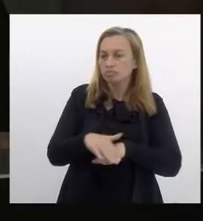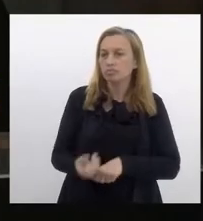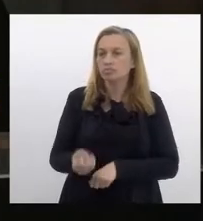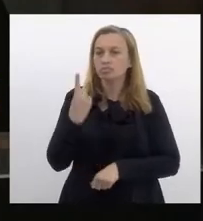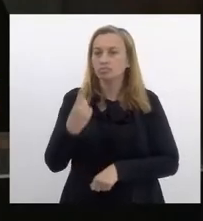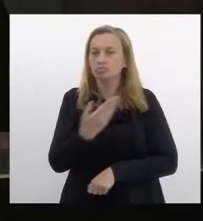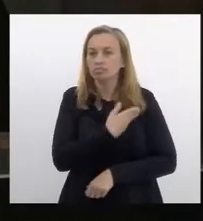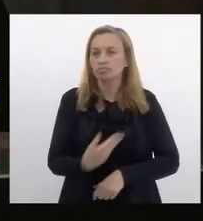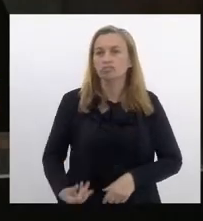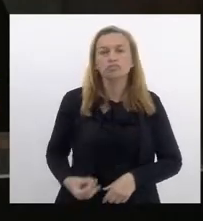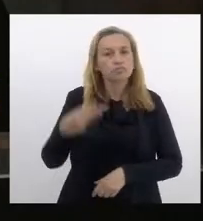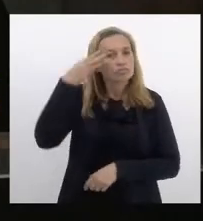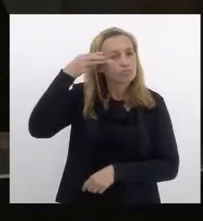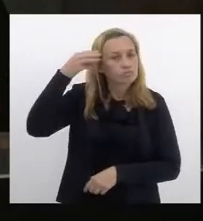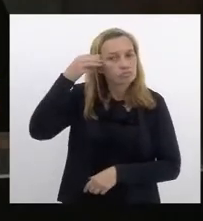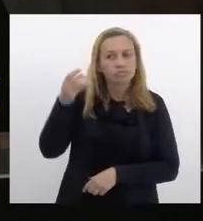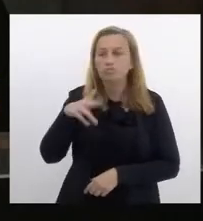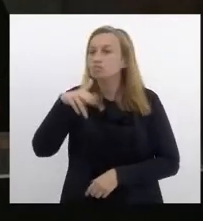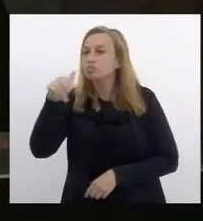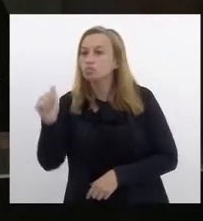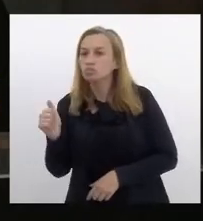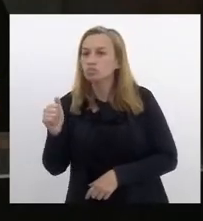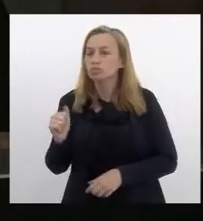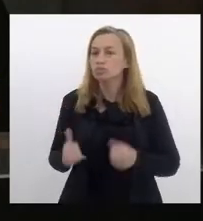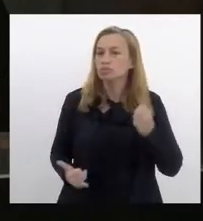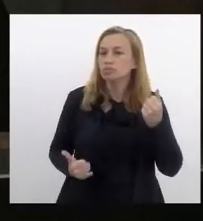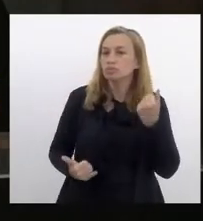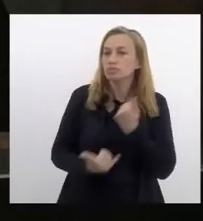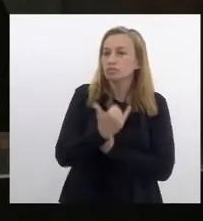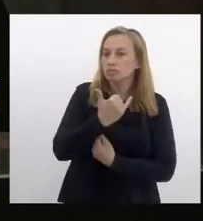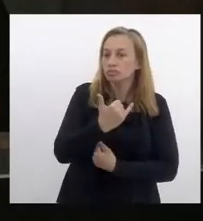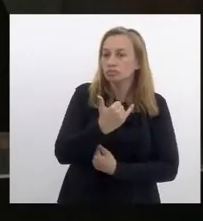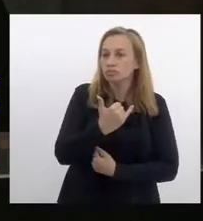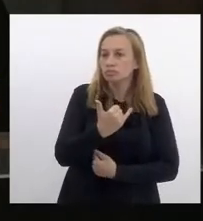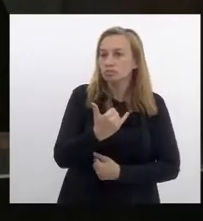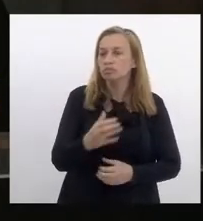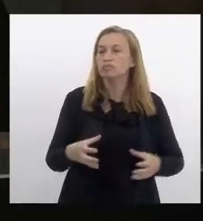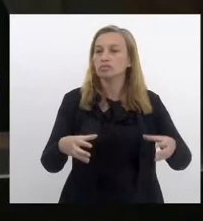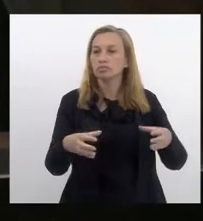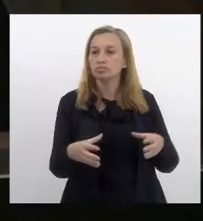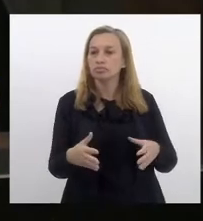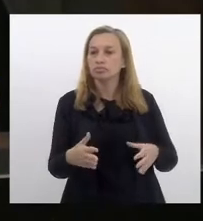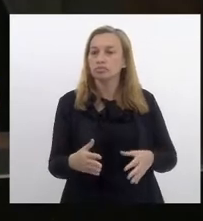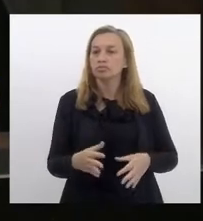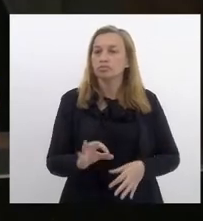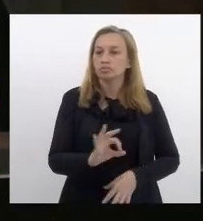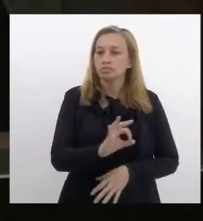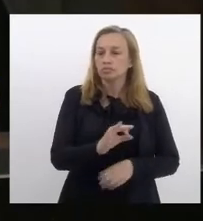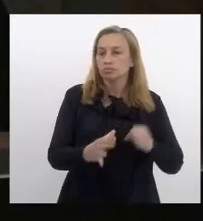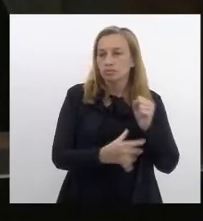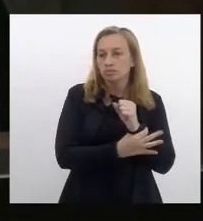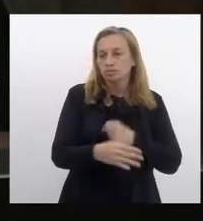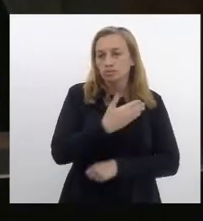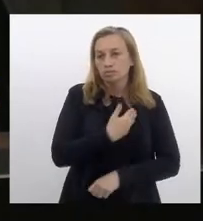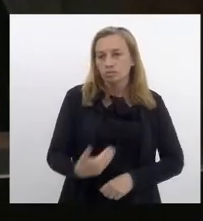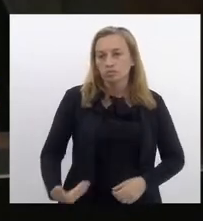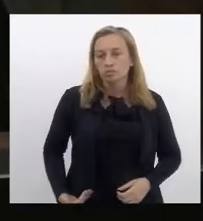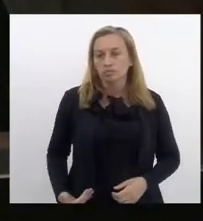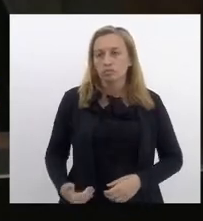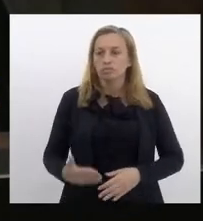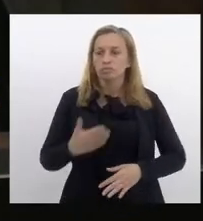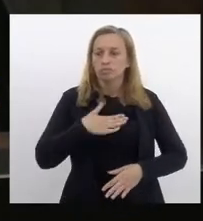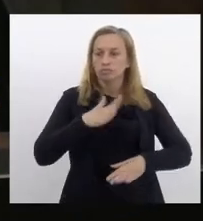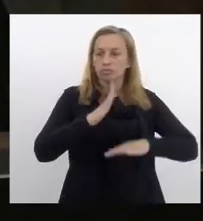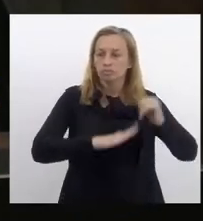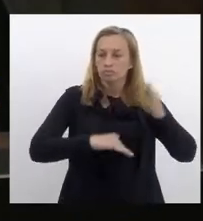ex-governador Witzel, que jamais iria trair a minha corporação e a segurança pública. E assim